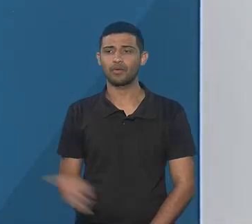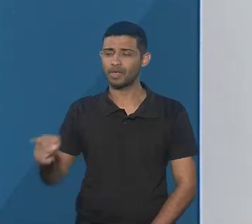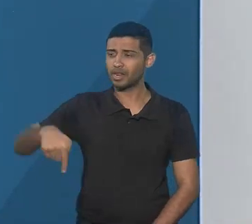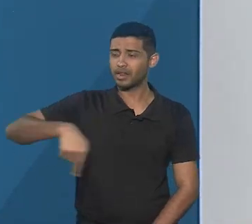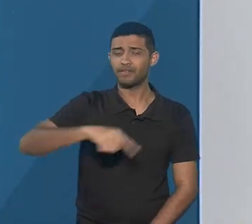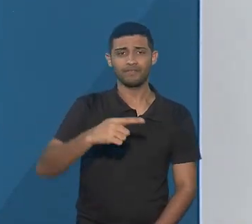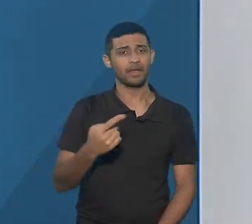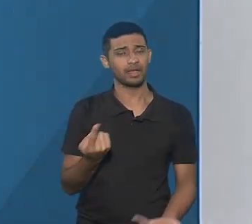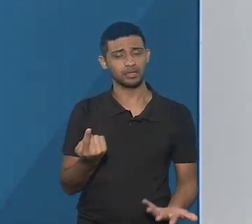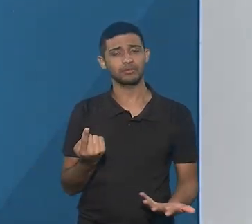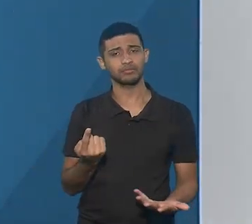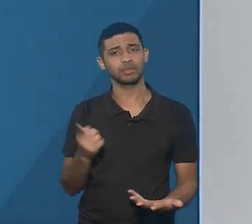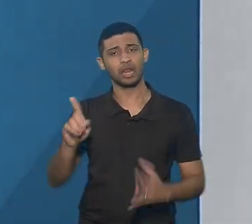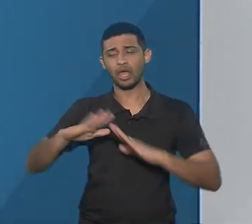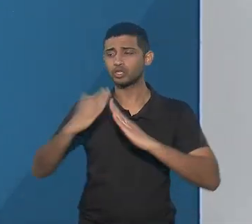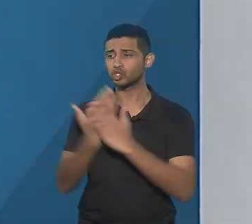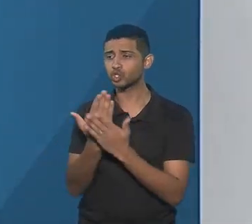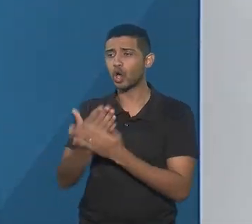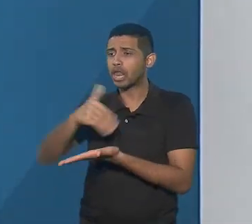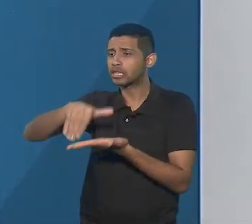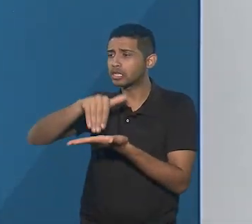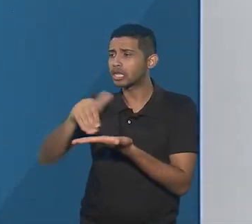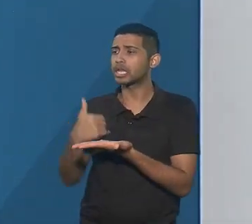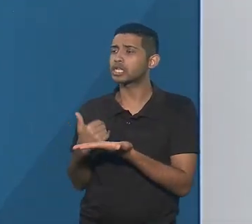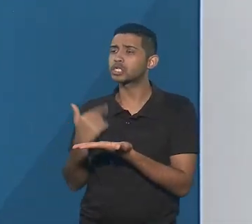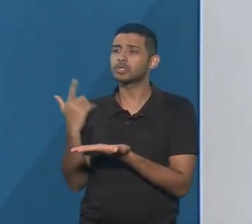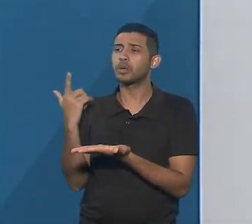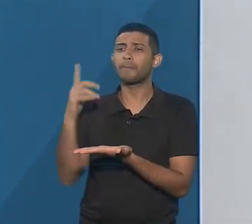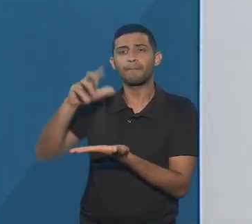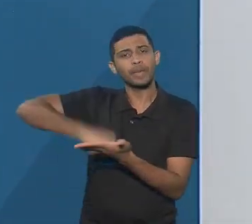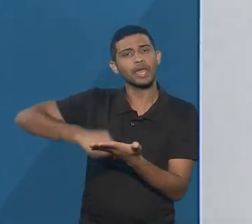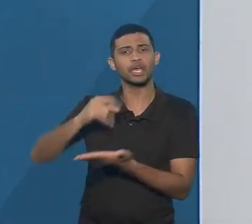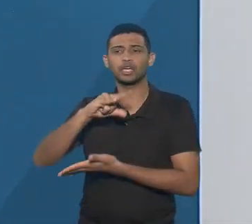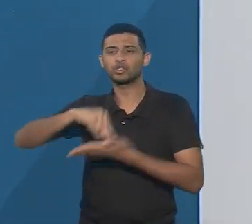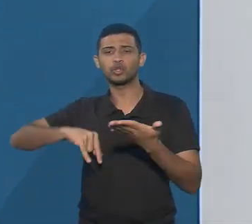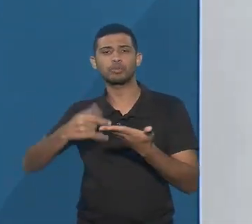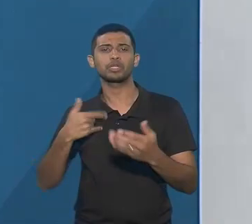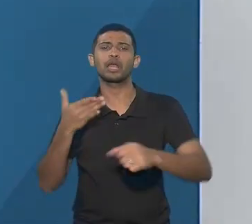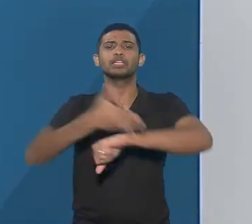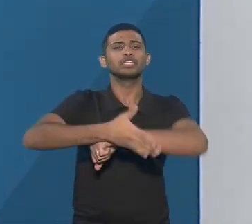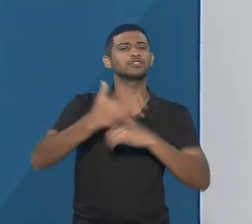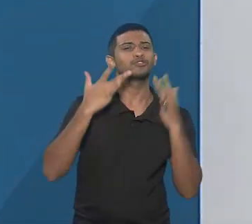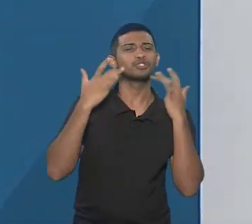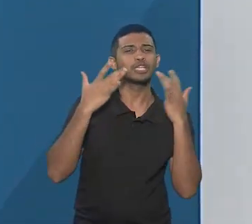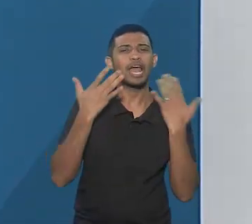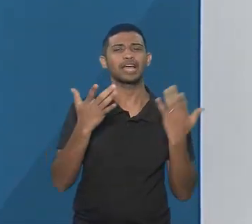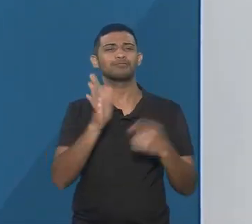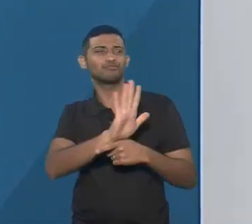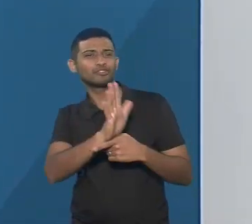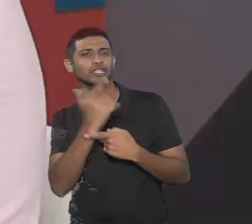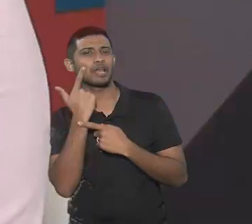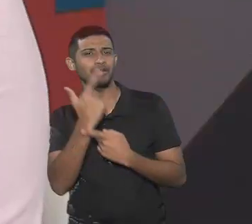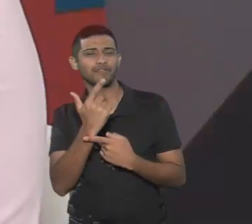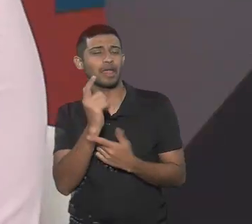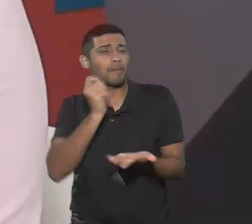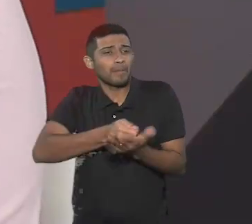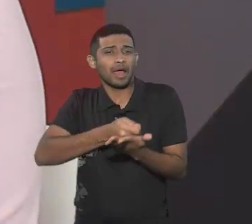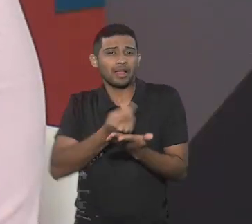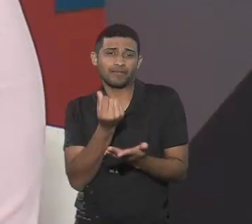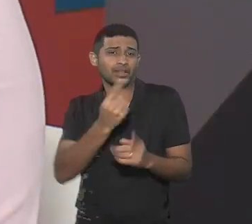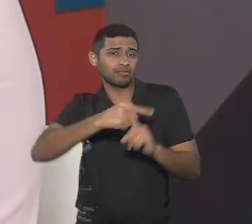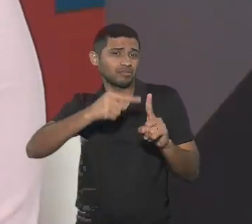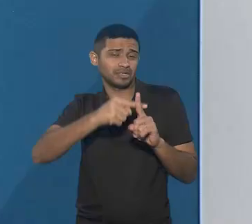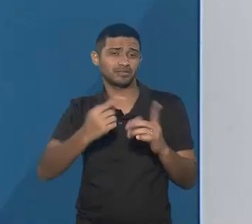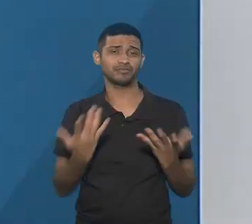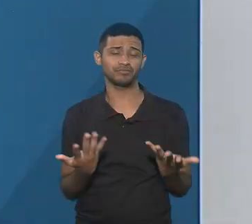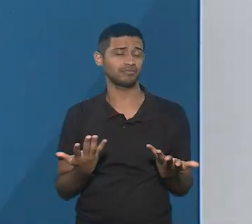mesmo, ele vai e dá entrada nesse documento que facilita que ele acesse teatros, cinemas,